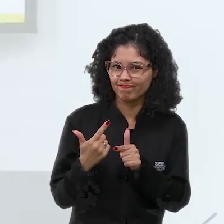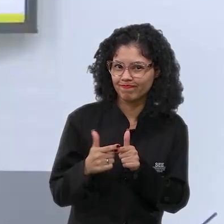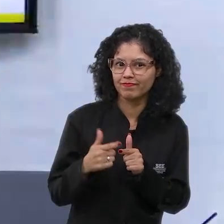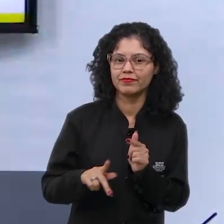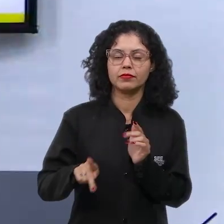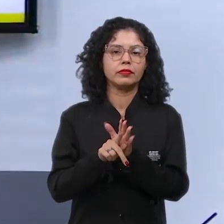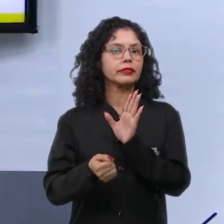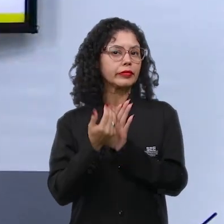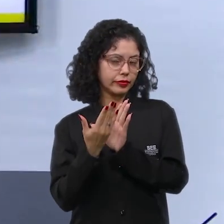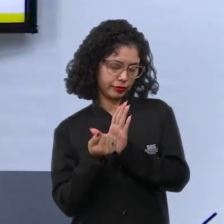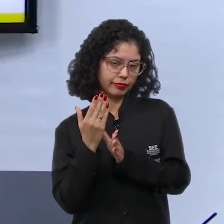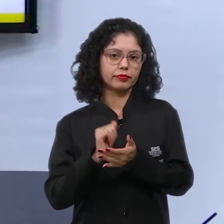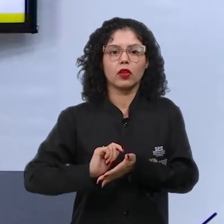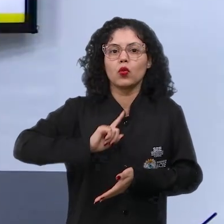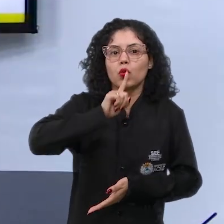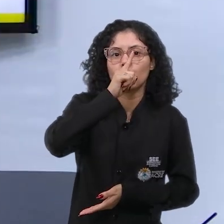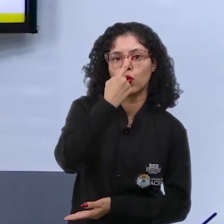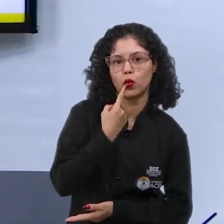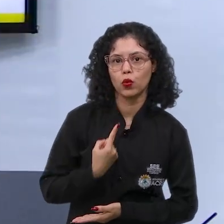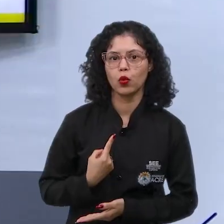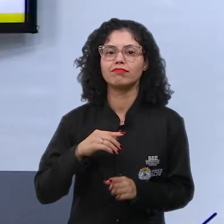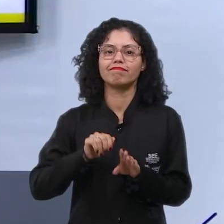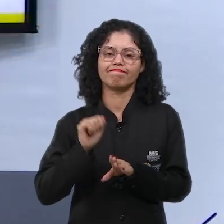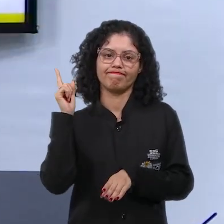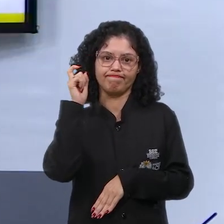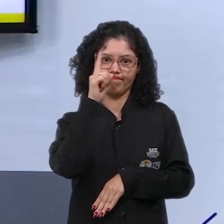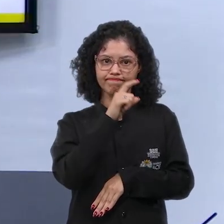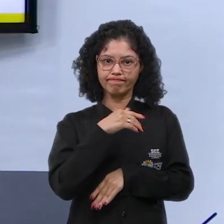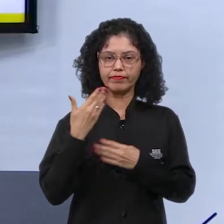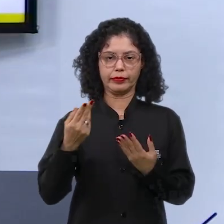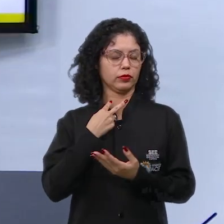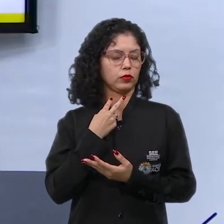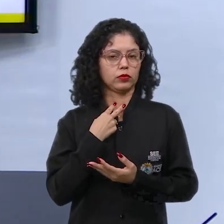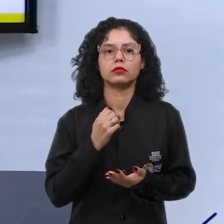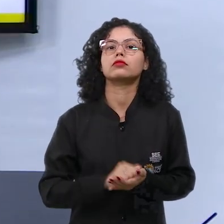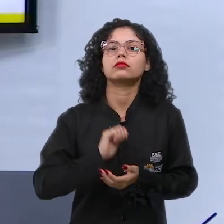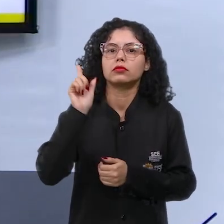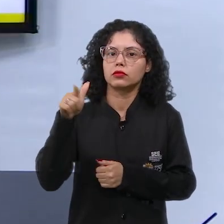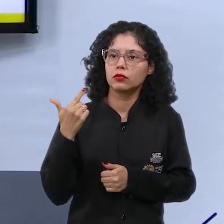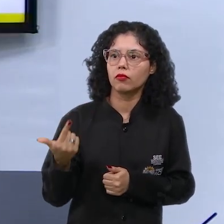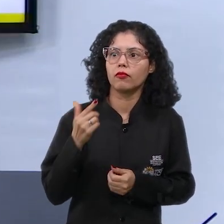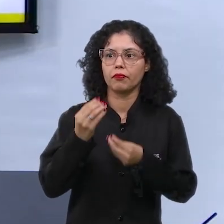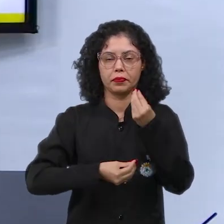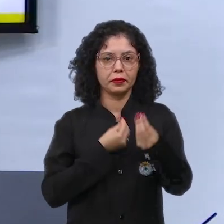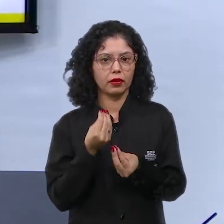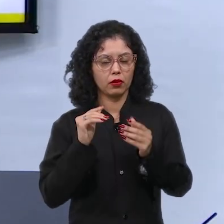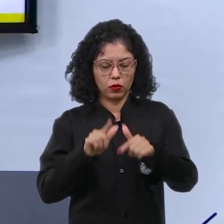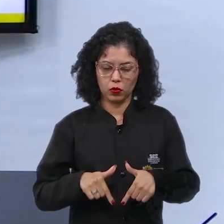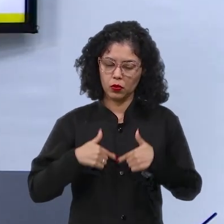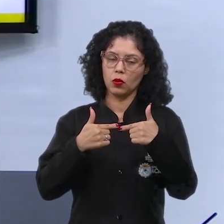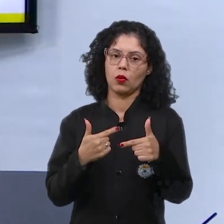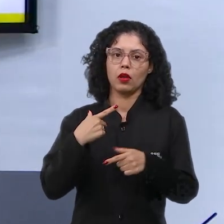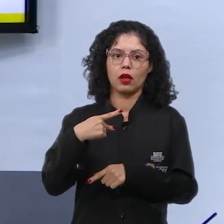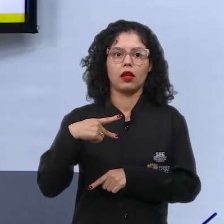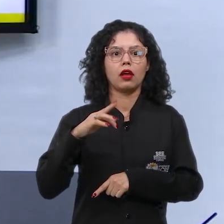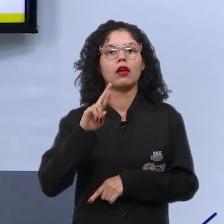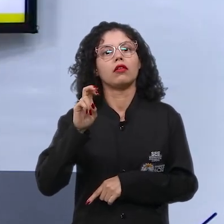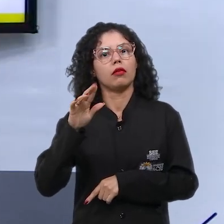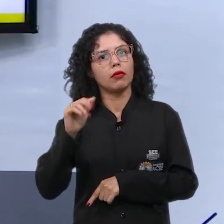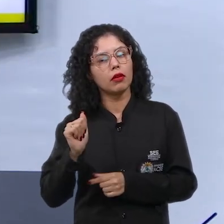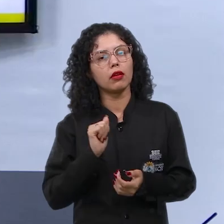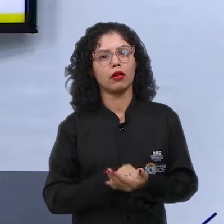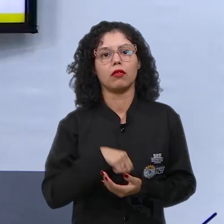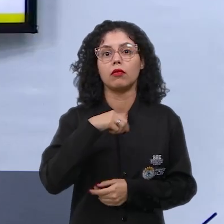para a produção da cana-de-açúcar. Então, a gente tem que ter outros meios de combater essa praga. A gente usa